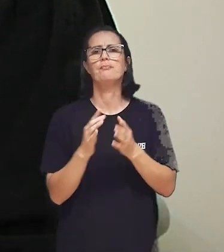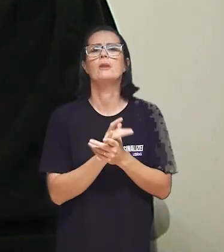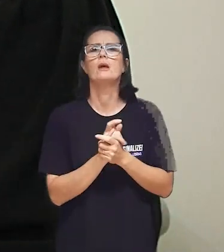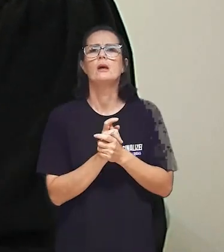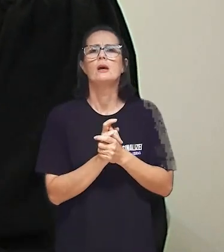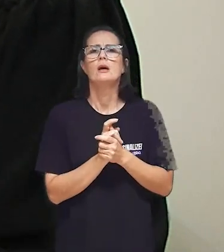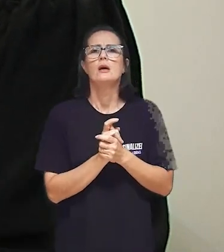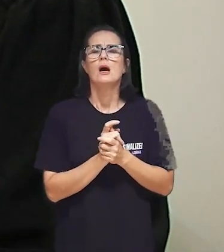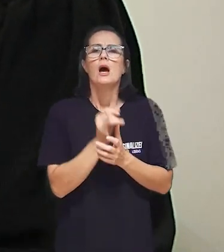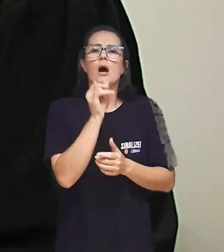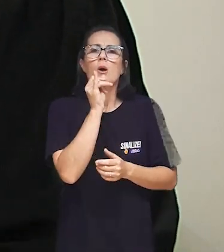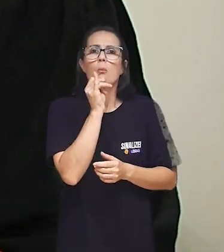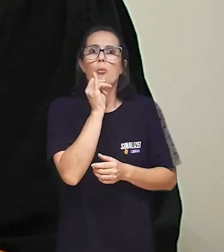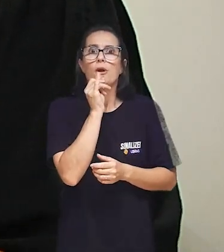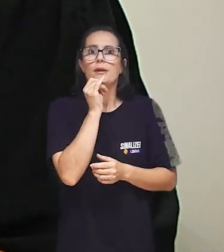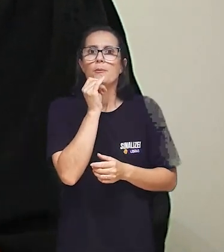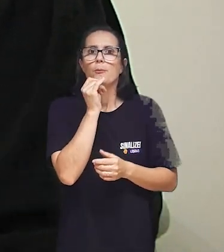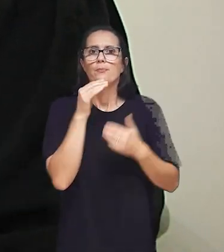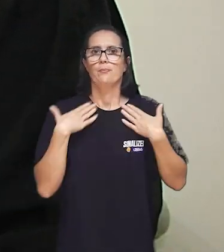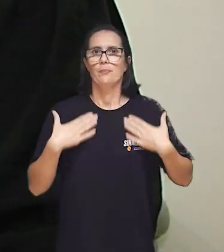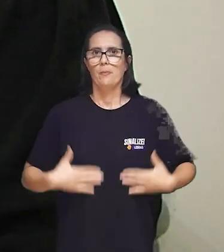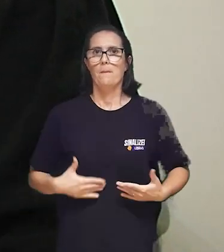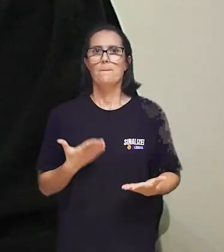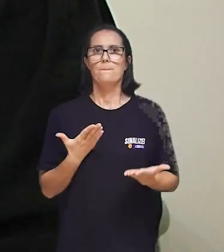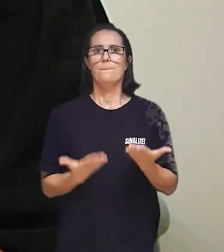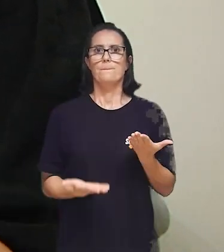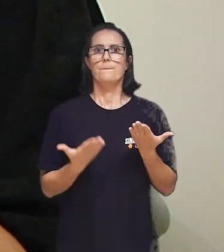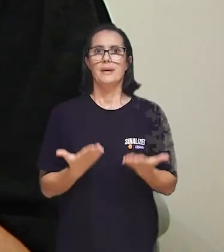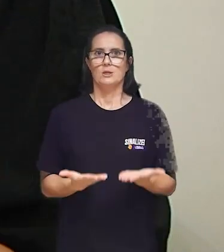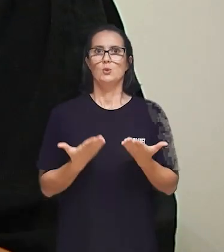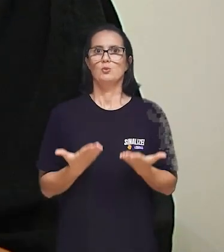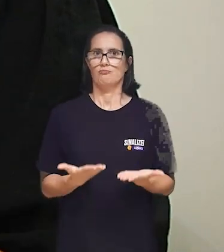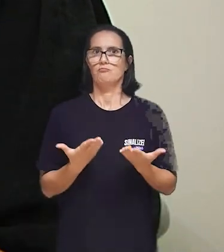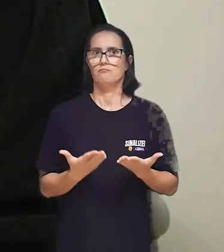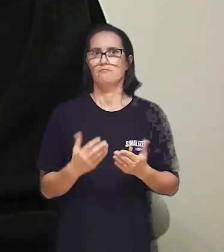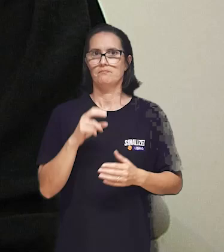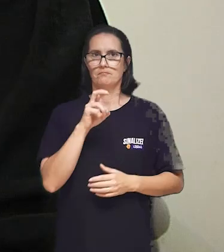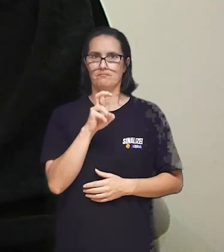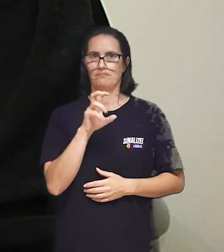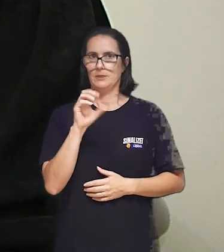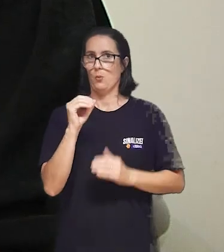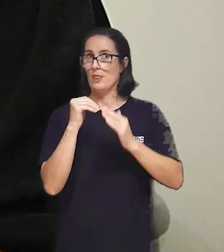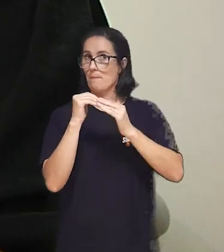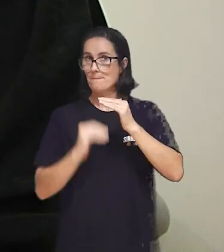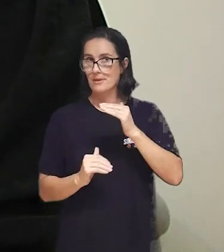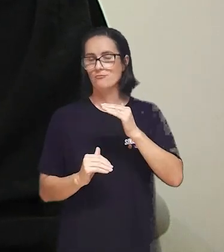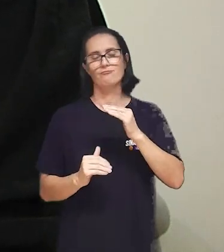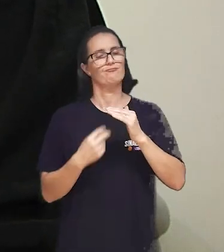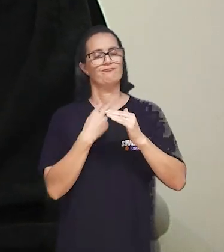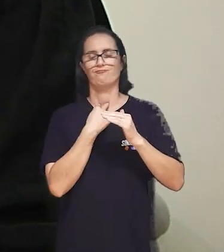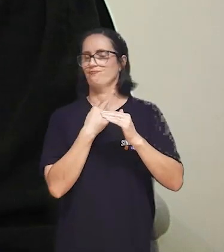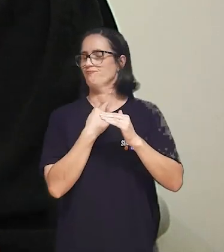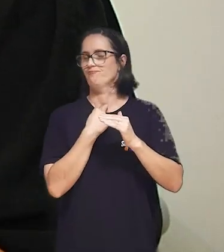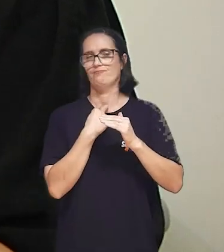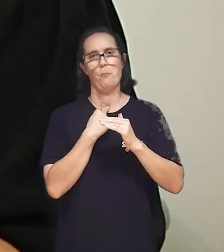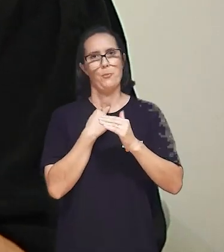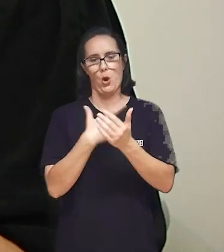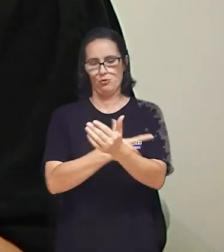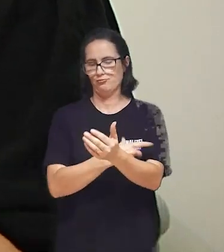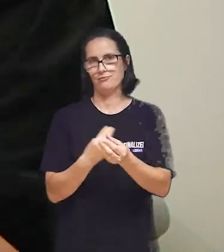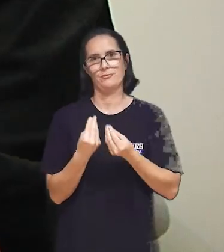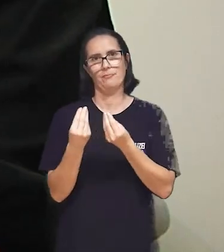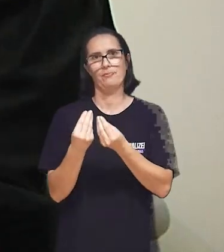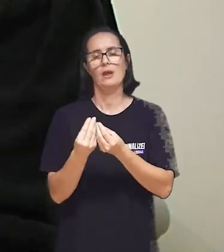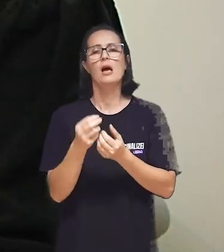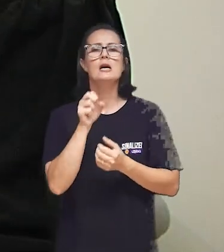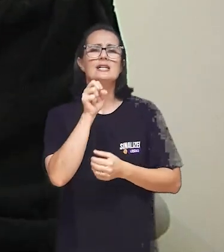Então, se eu tenho um peso inferior a 50 quilos, infelizmente eu não posso doar sangue. Se eu, por